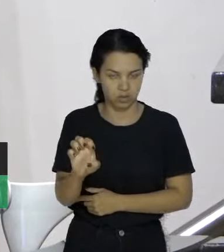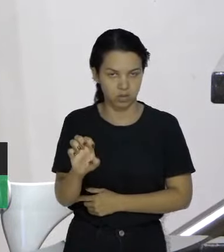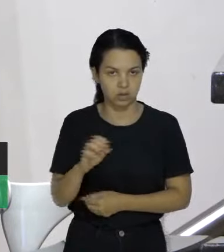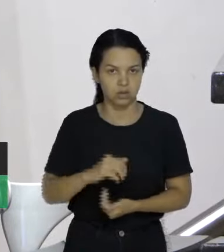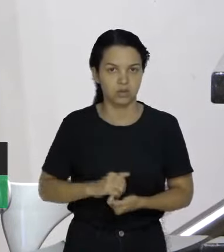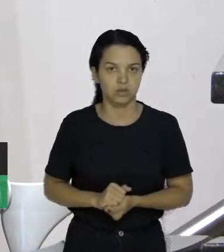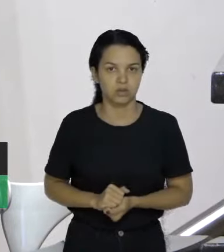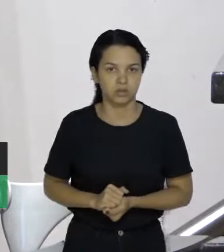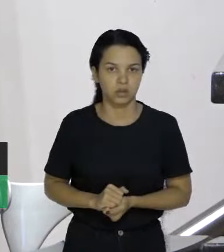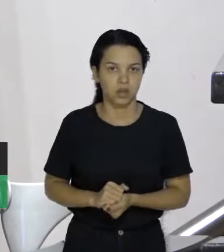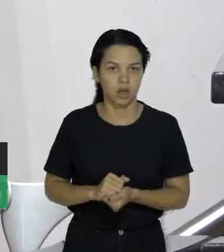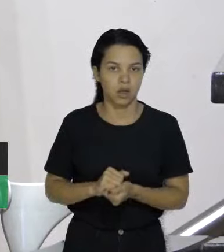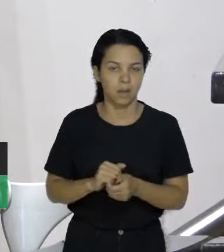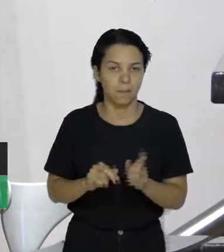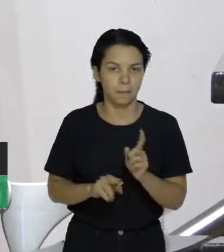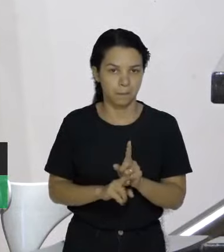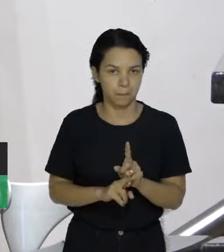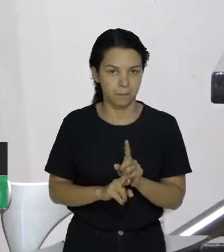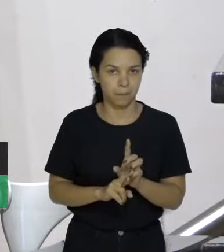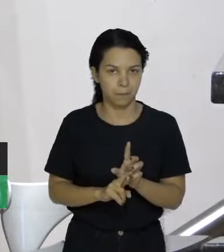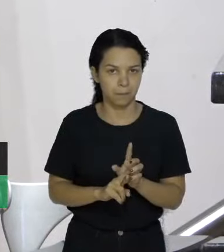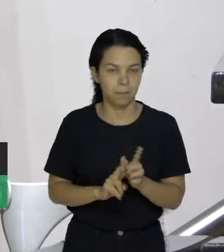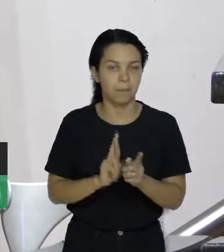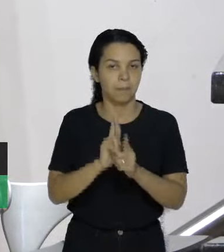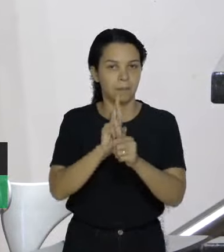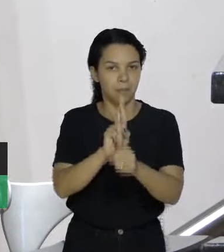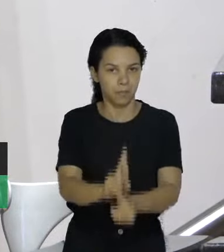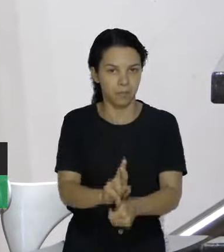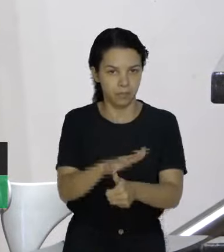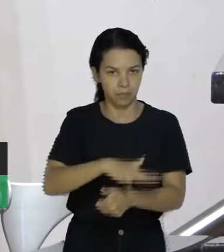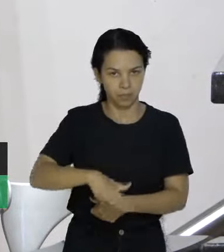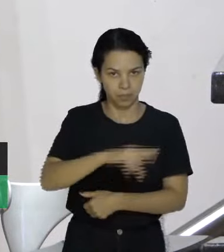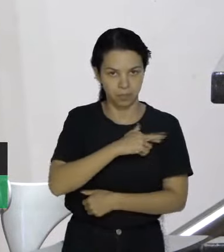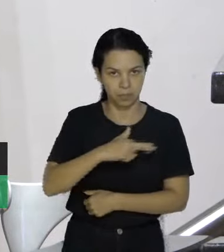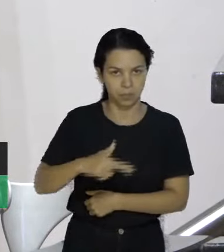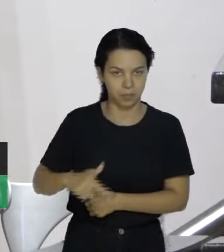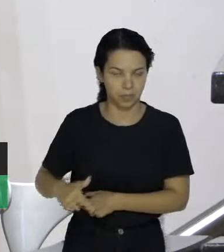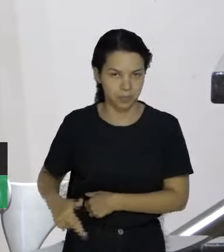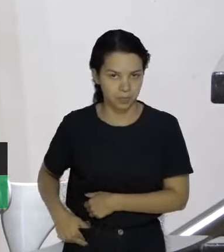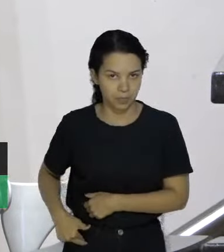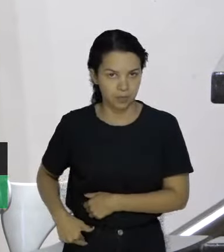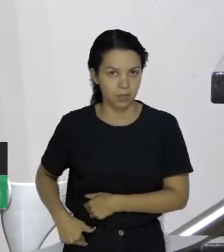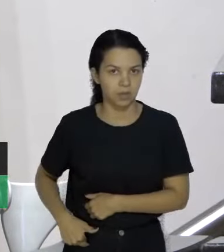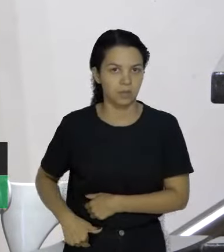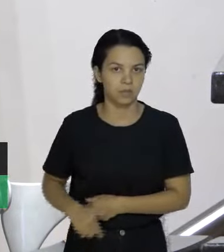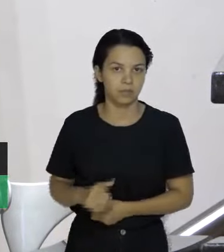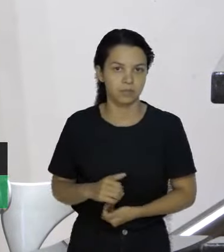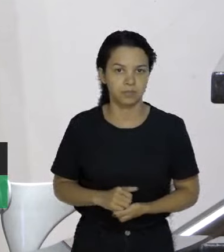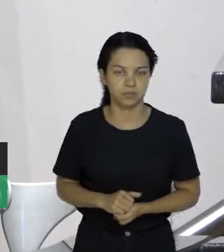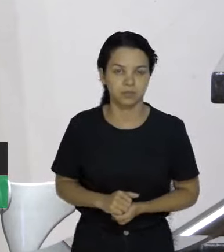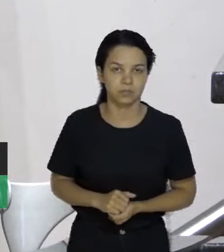em que a procuradoria geral da república questionava o benefício previsto no código de processo penal